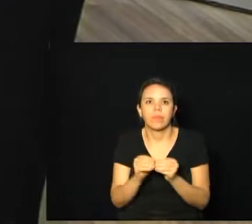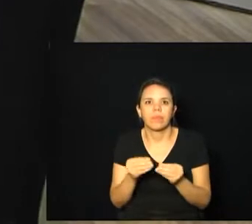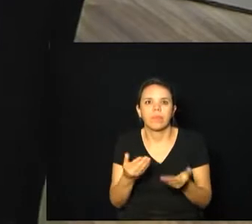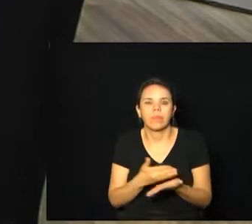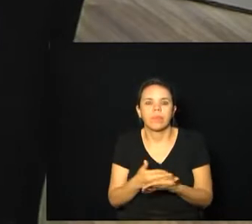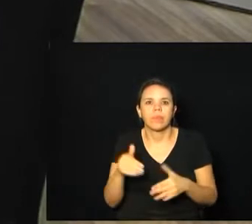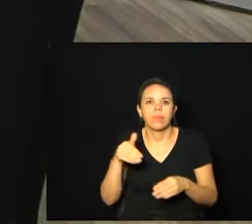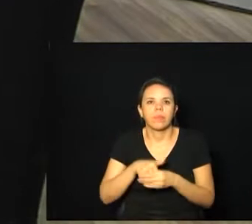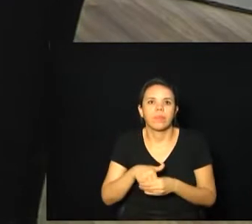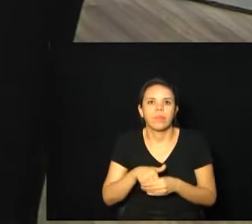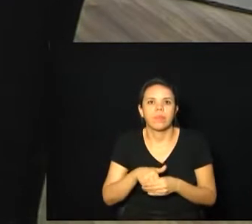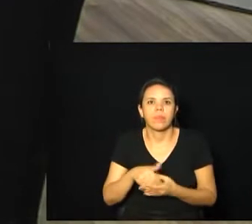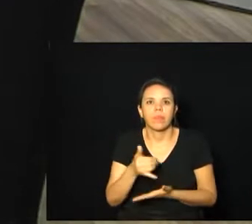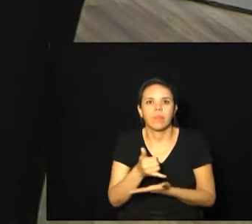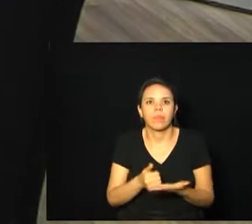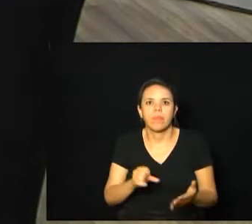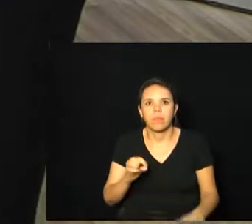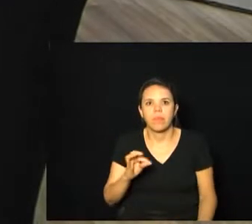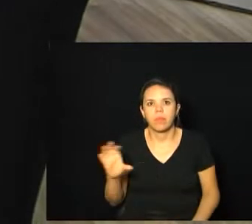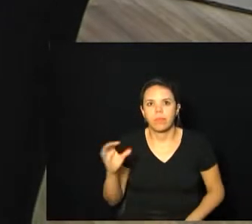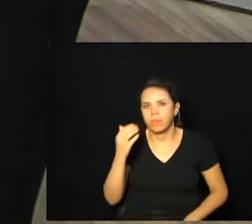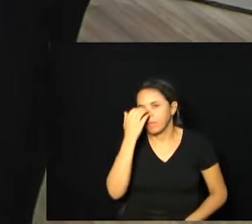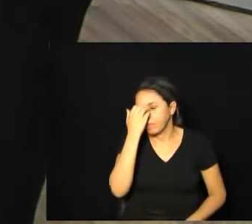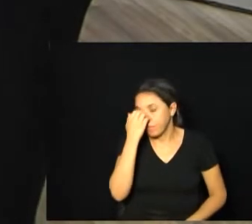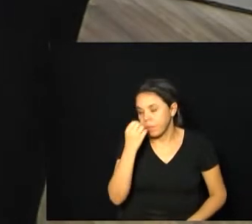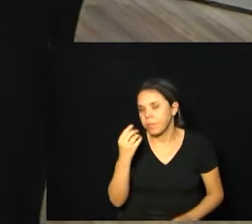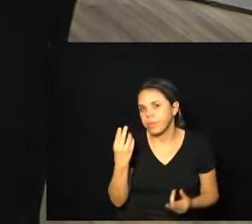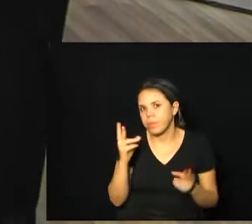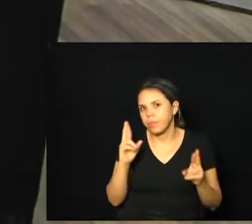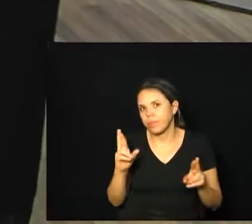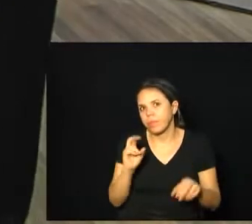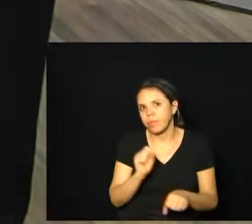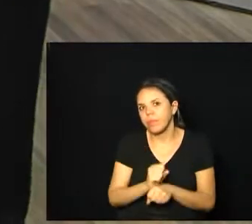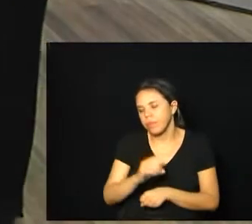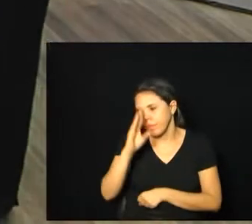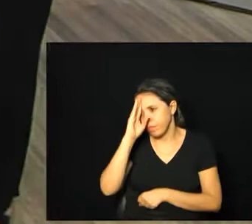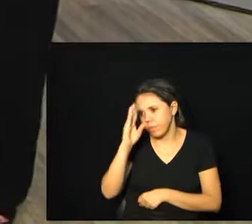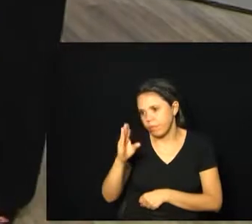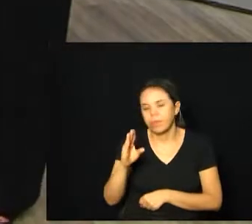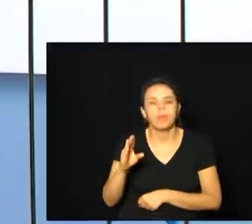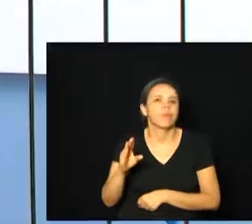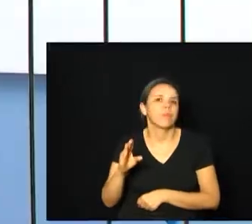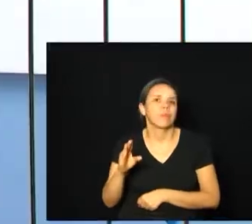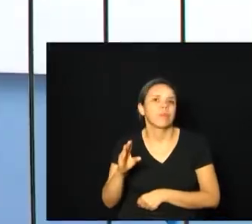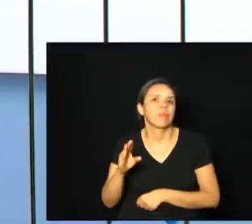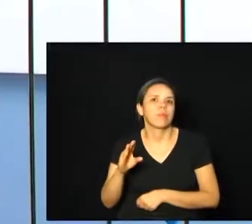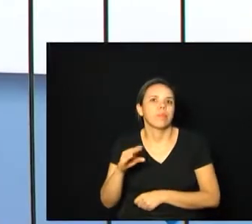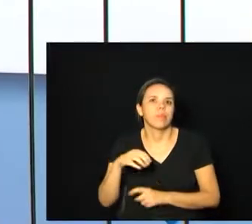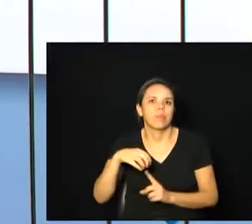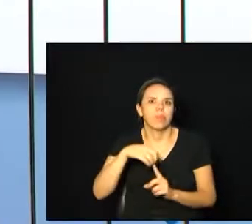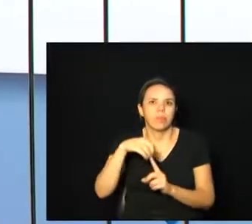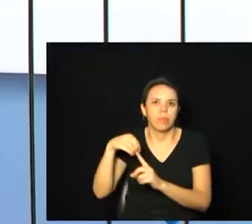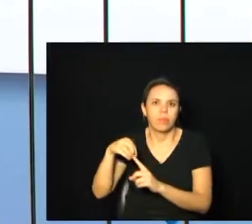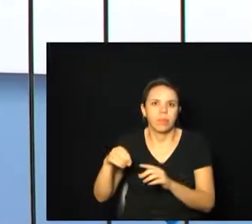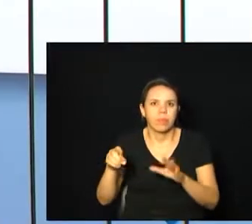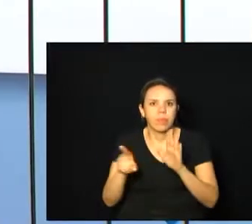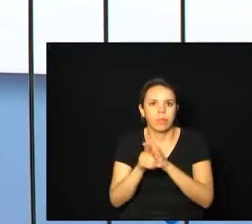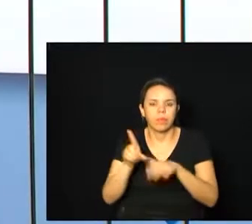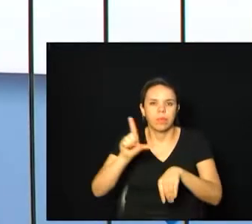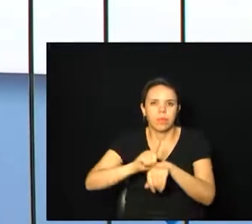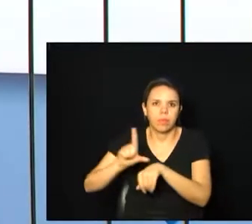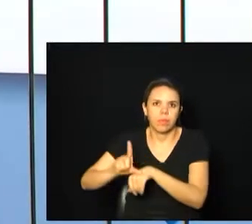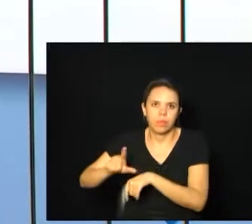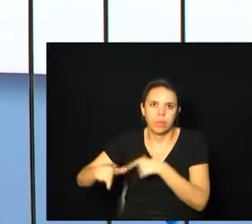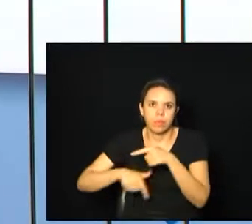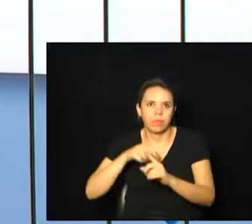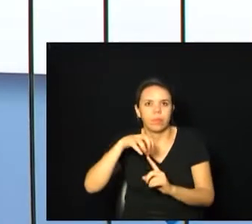com a votação do refis da CETEC. Isso mesmo, muito esperado, principalmente pelos permissionários aí que trabalham